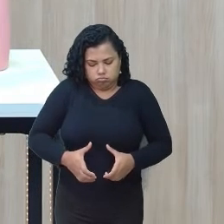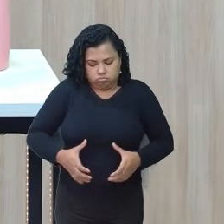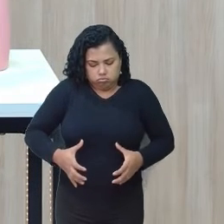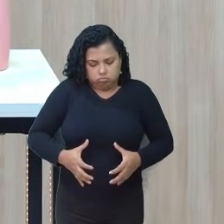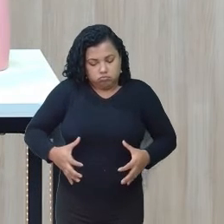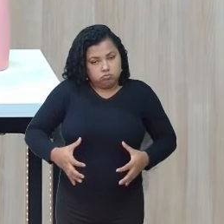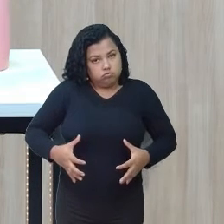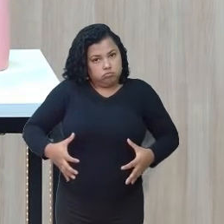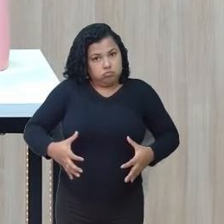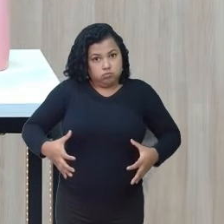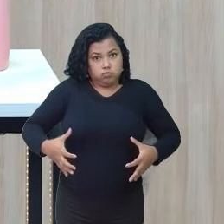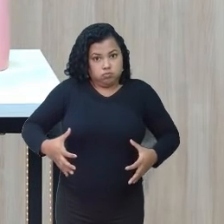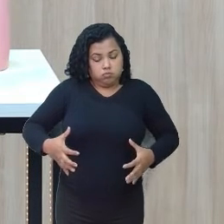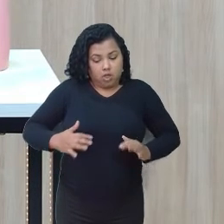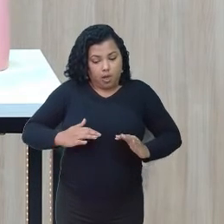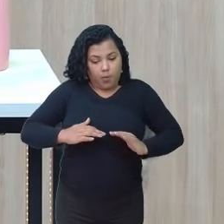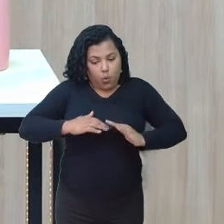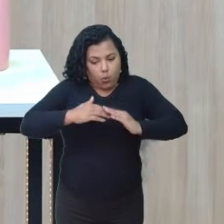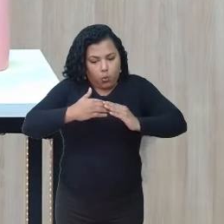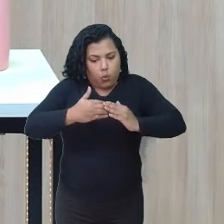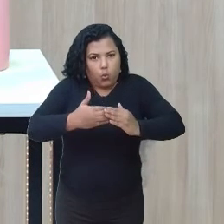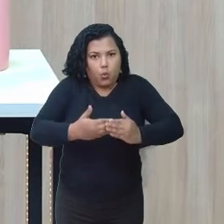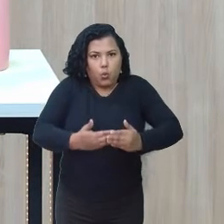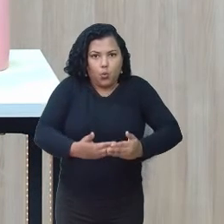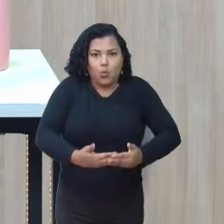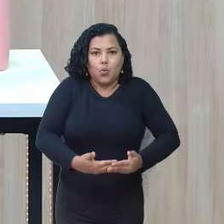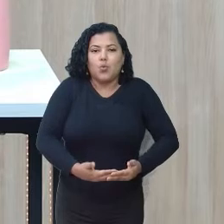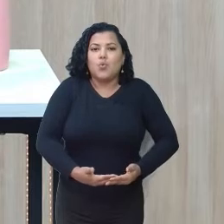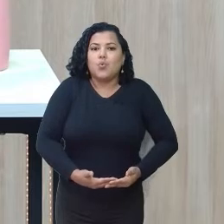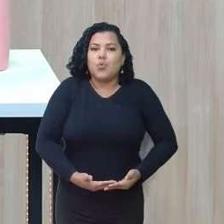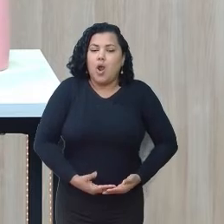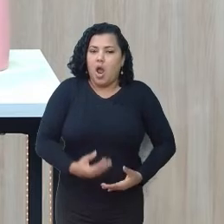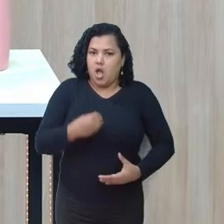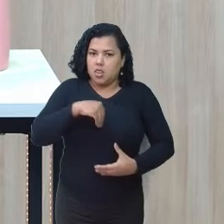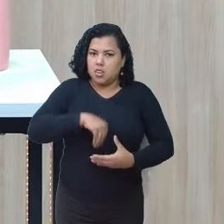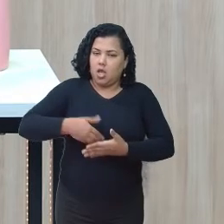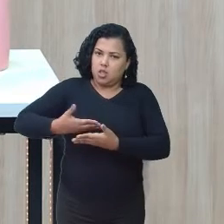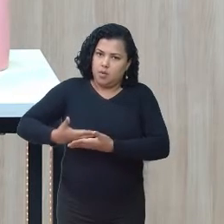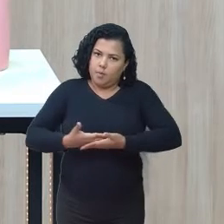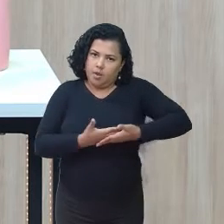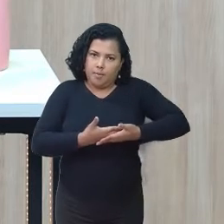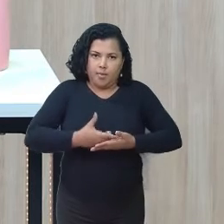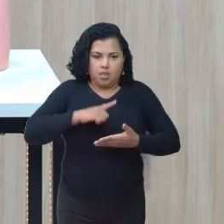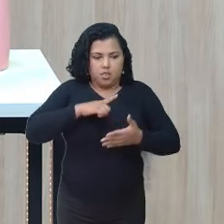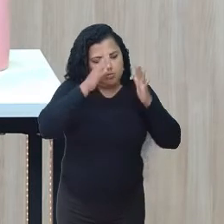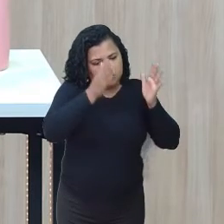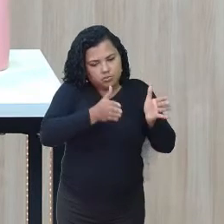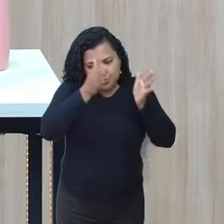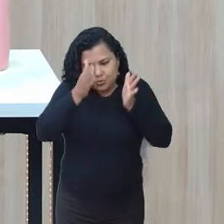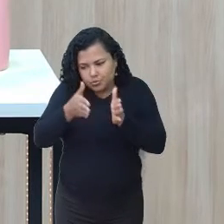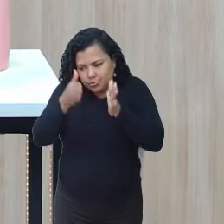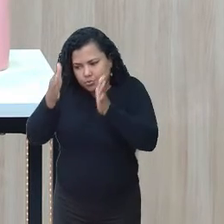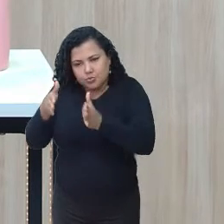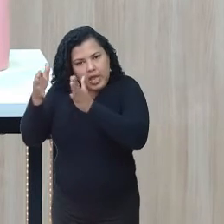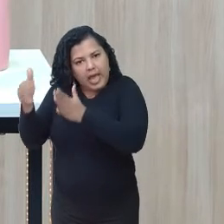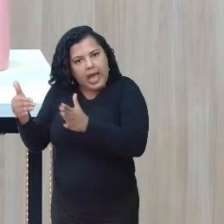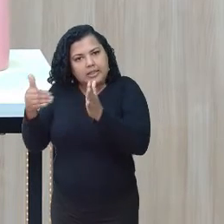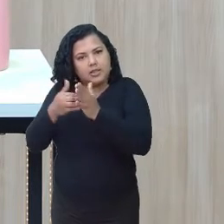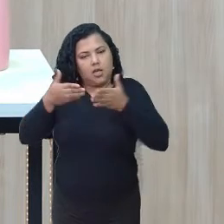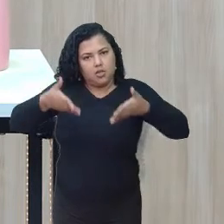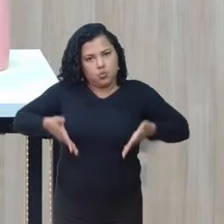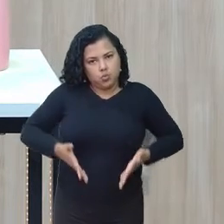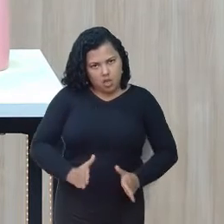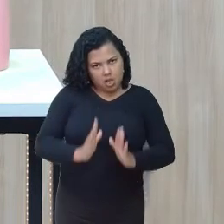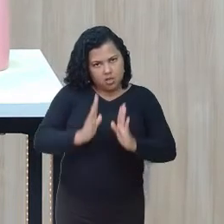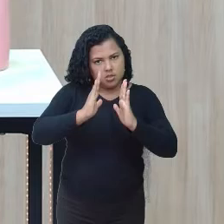dele dilatando para que o bebê vá crescendo, passando de fase em fase até chegar ao